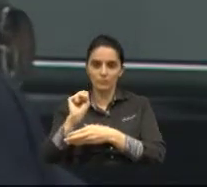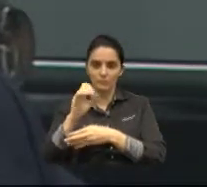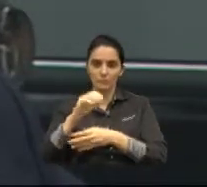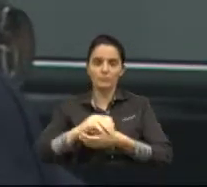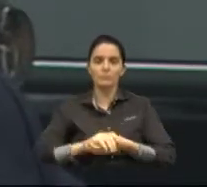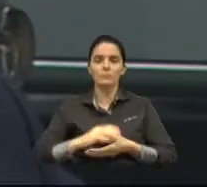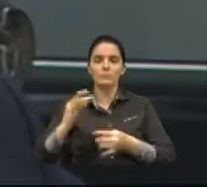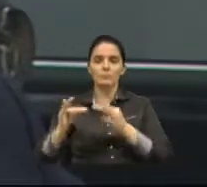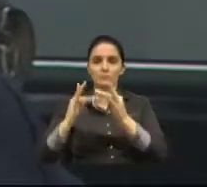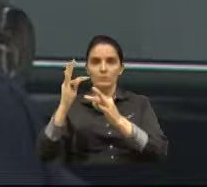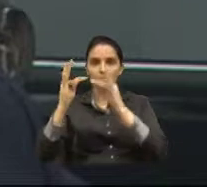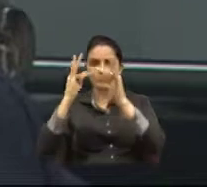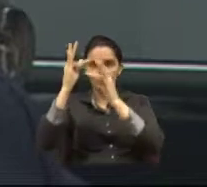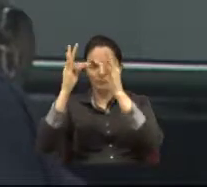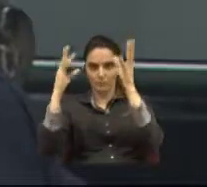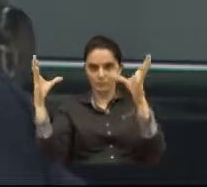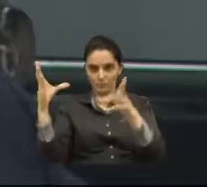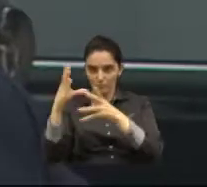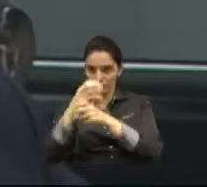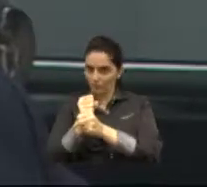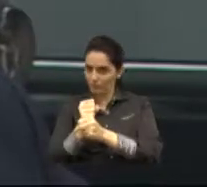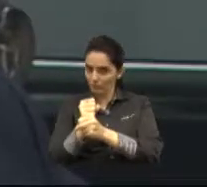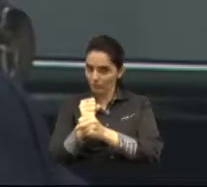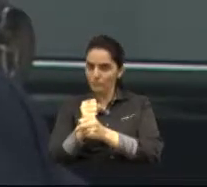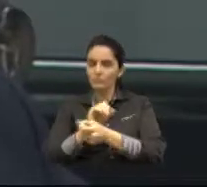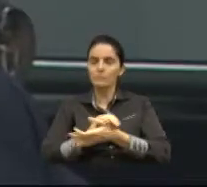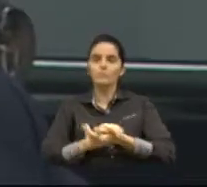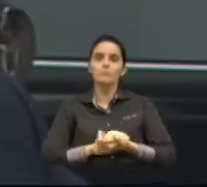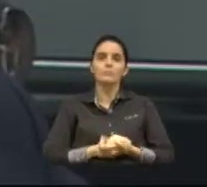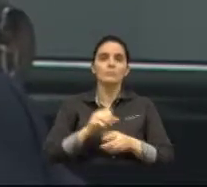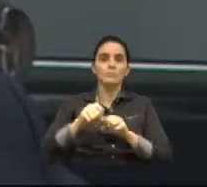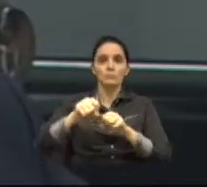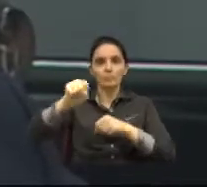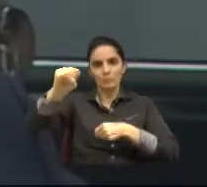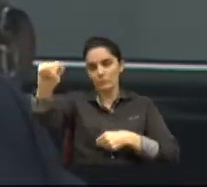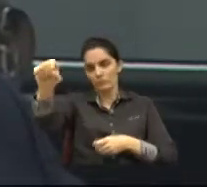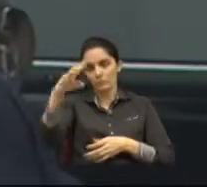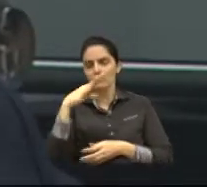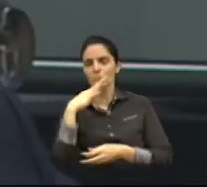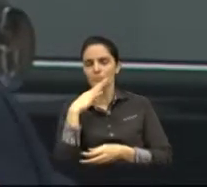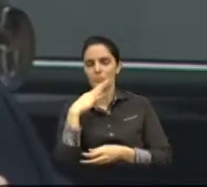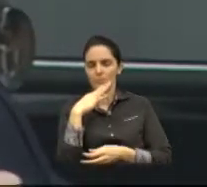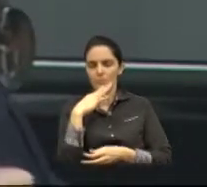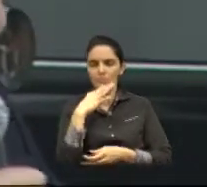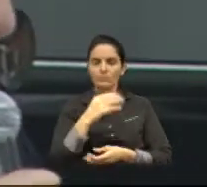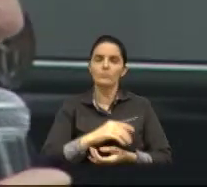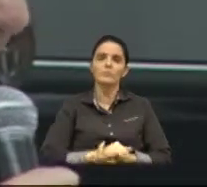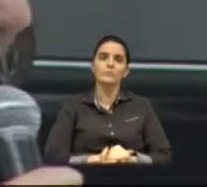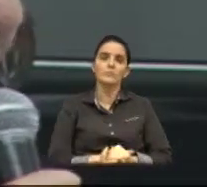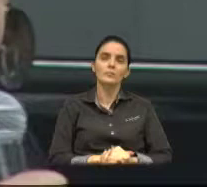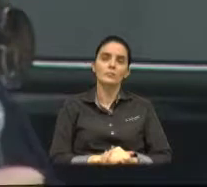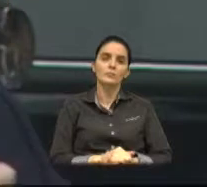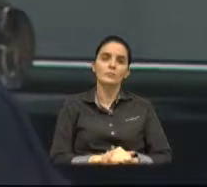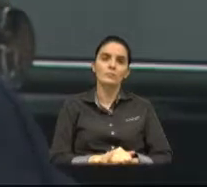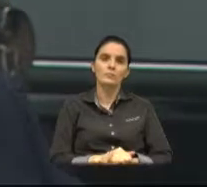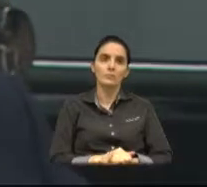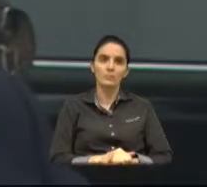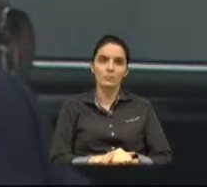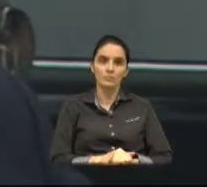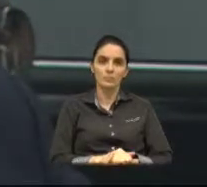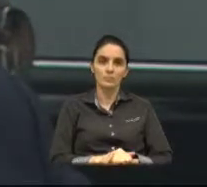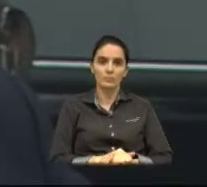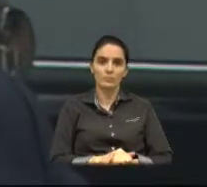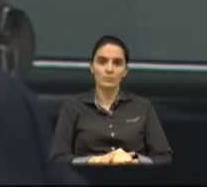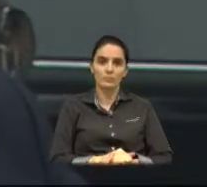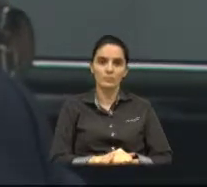técnico em contabilidade, se tornou um técnico, conhecedor da área. E